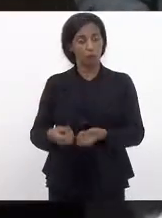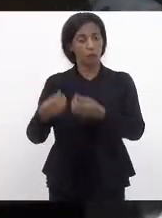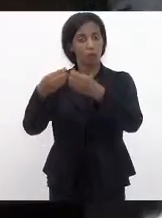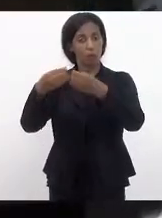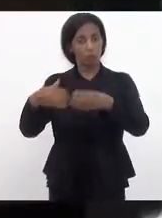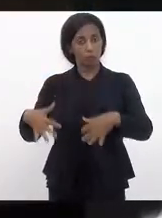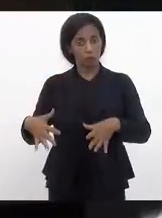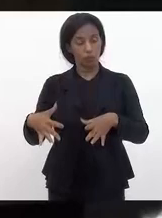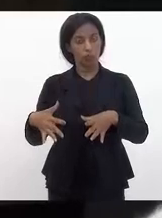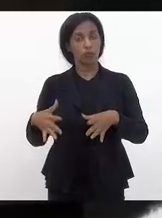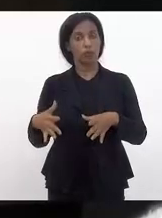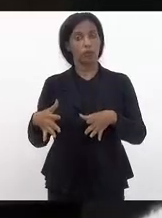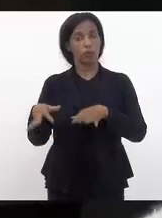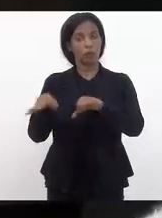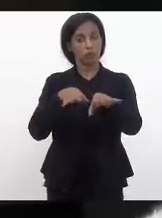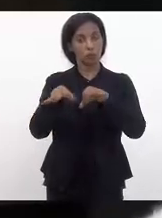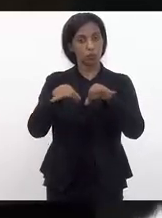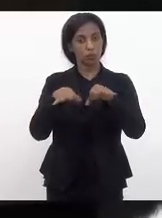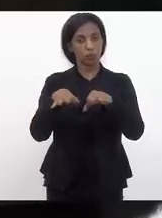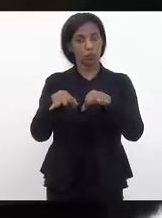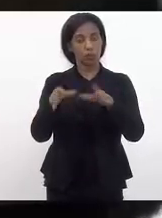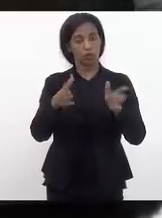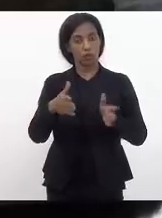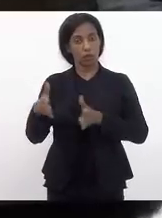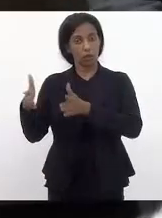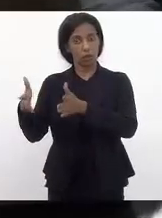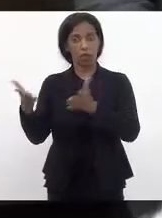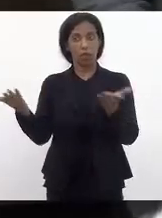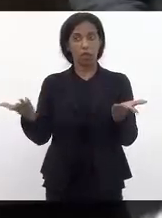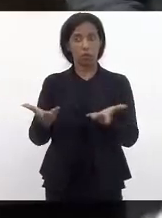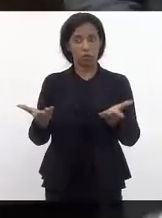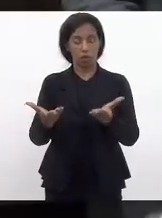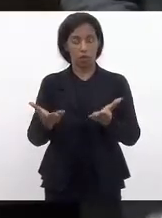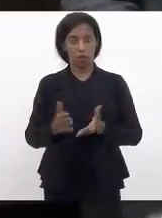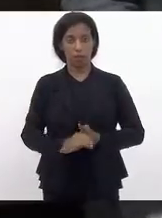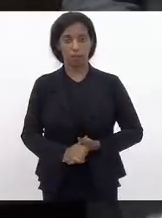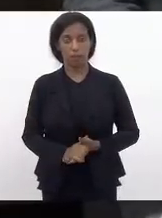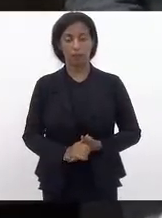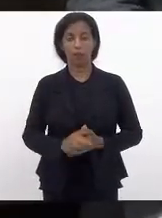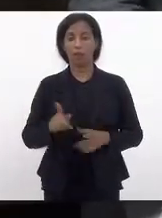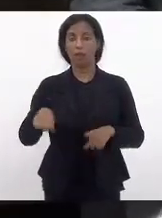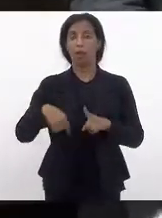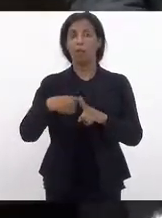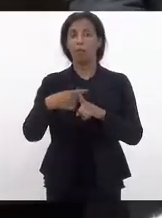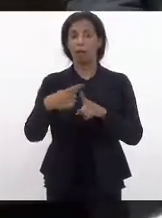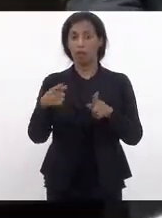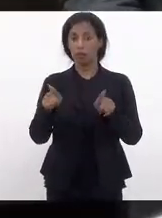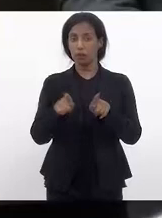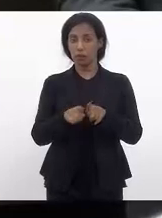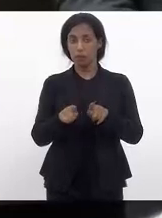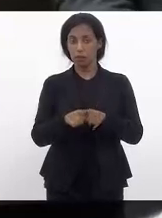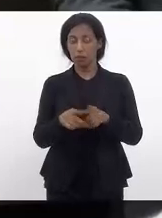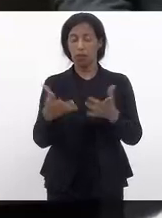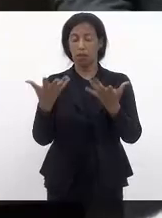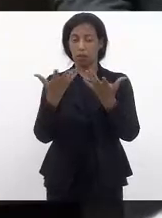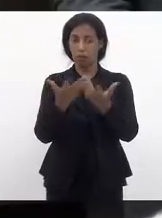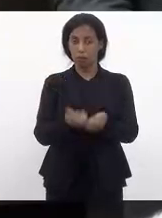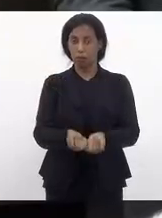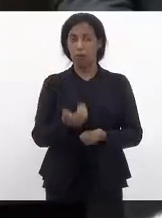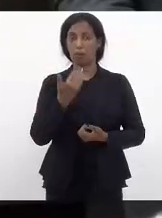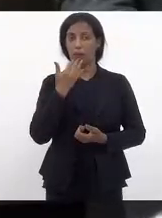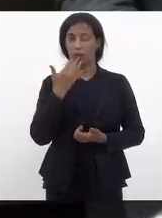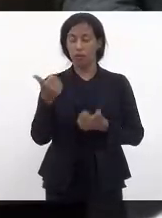obstruir o projeto da esquerda a partir de agora que fique claro e mais do que isso presidente vamos